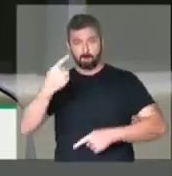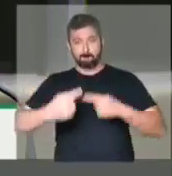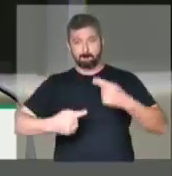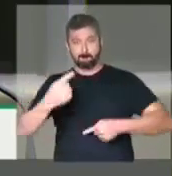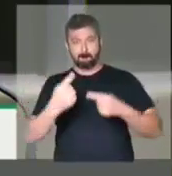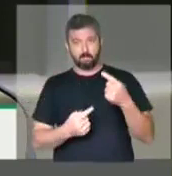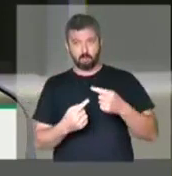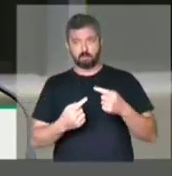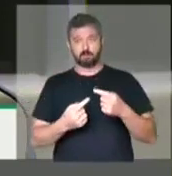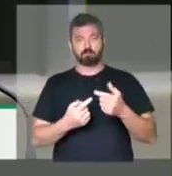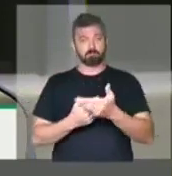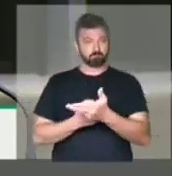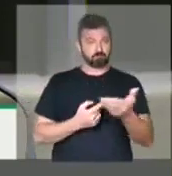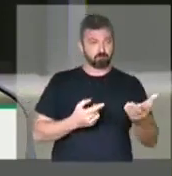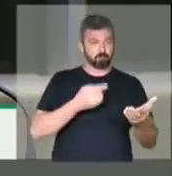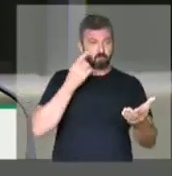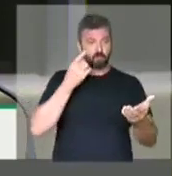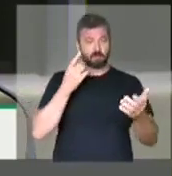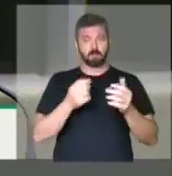política, colegas,